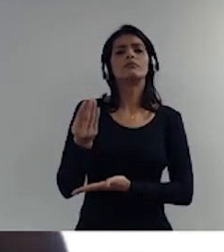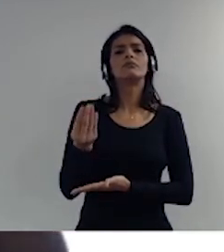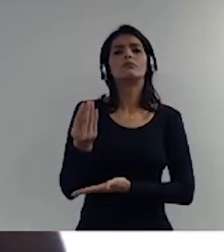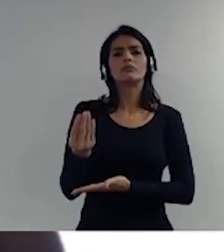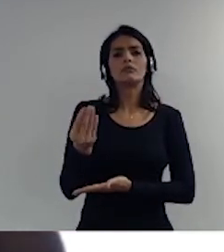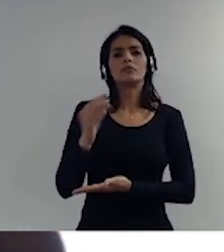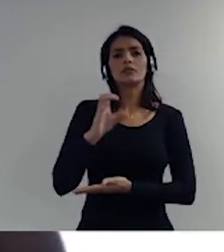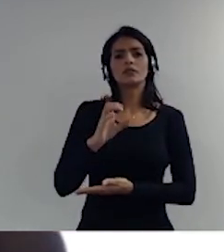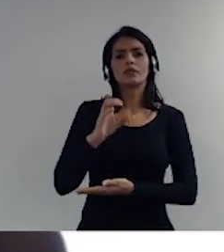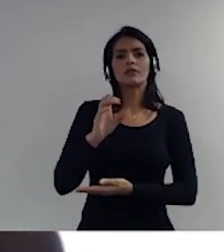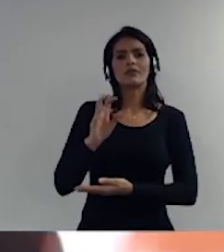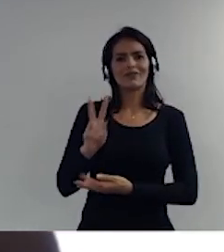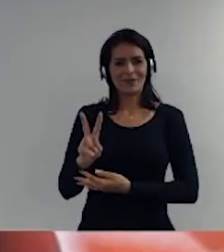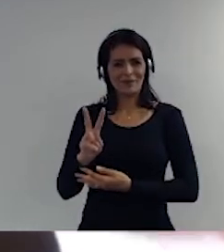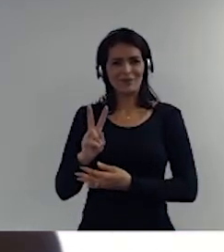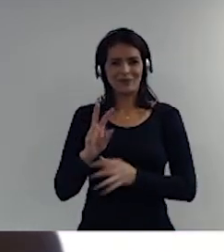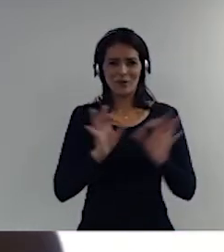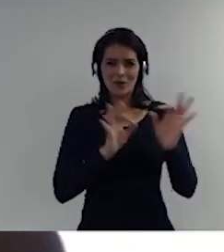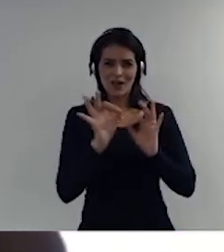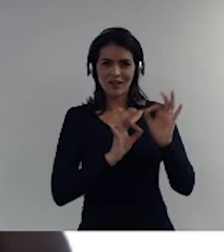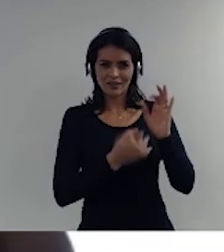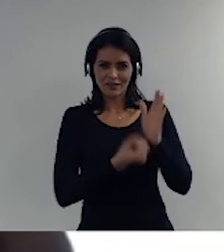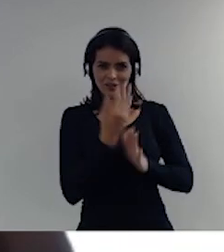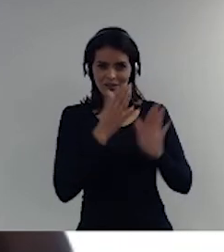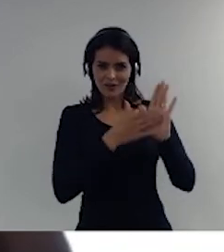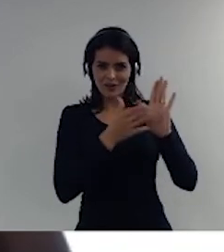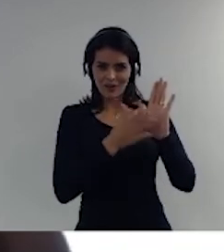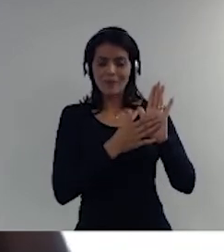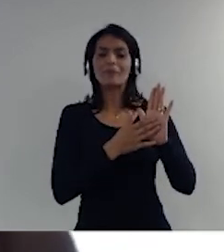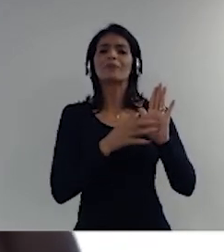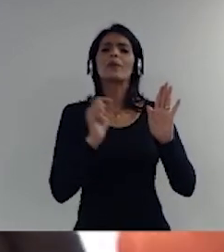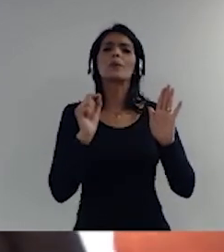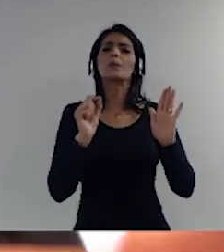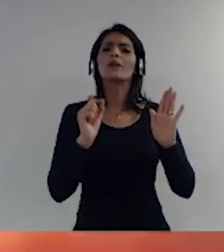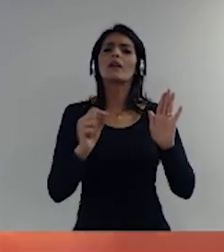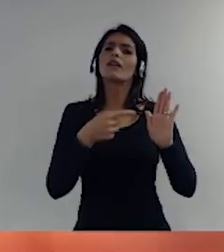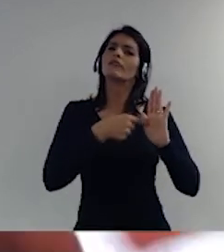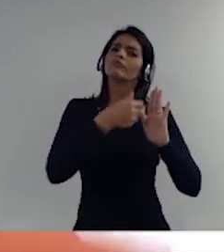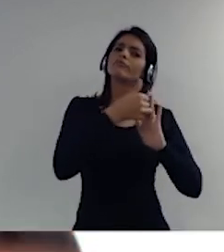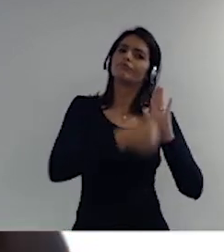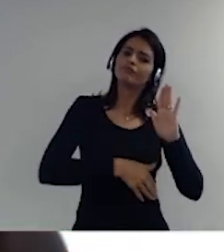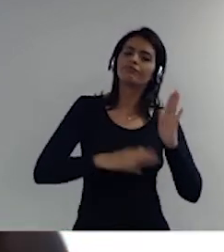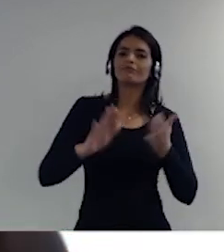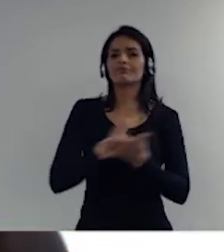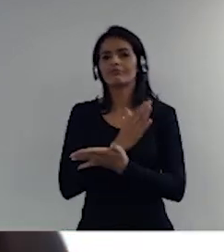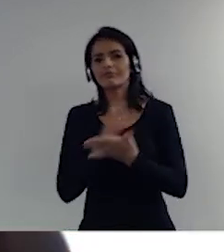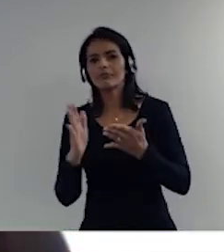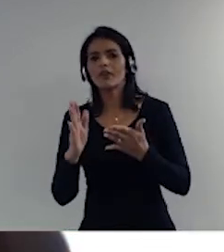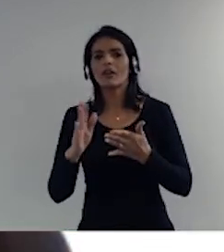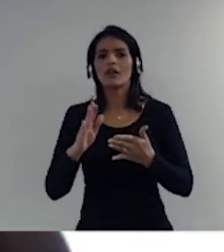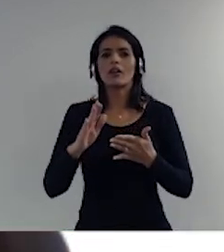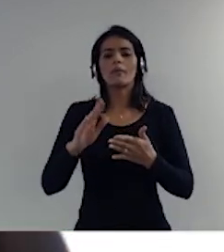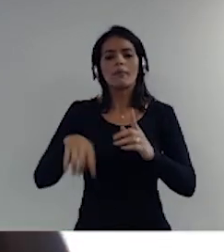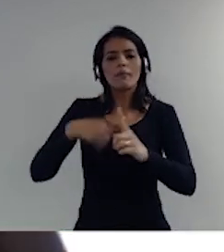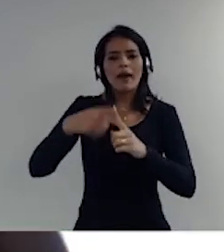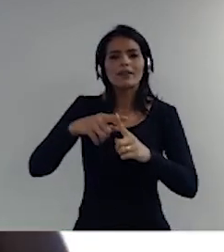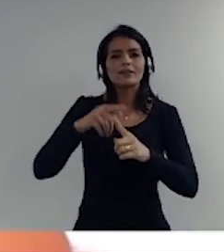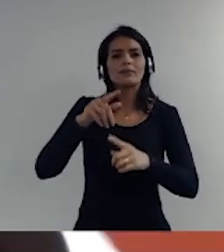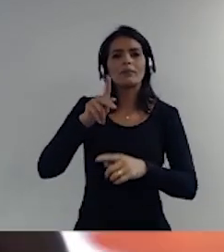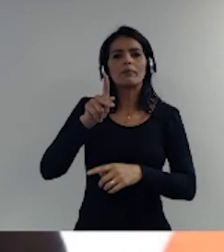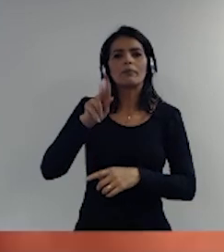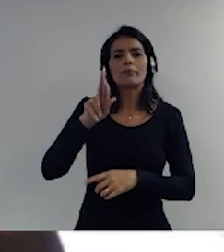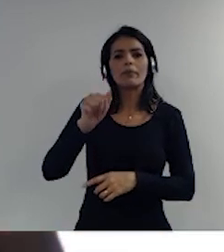que a CVM editou, não só tratando de alguns pormenores dessa extensão de prazo, mas